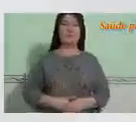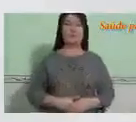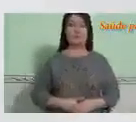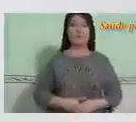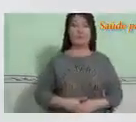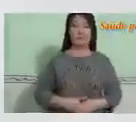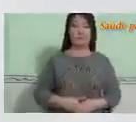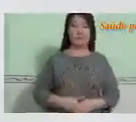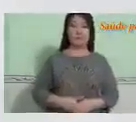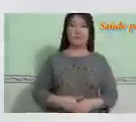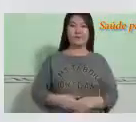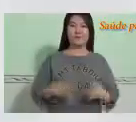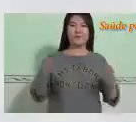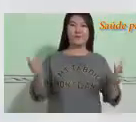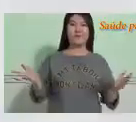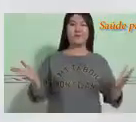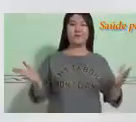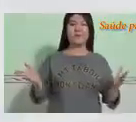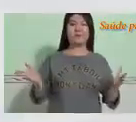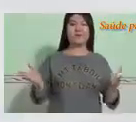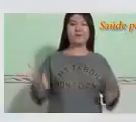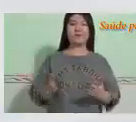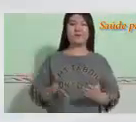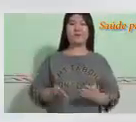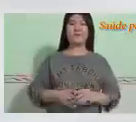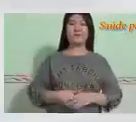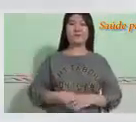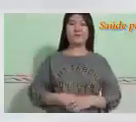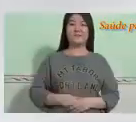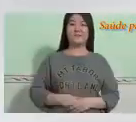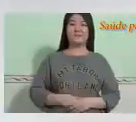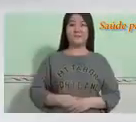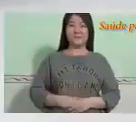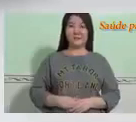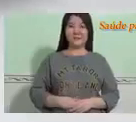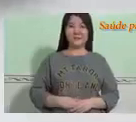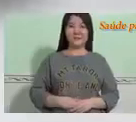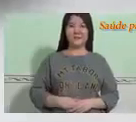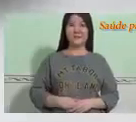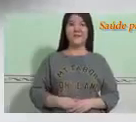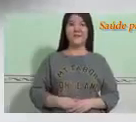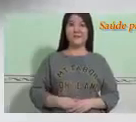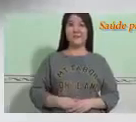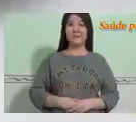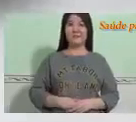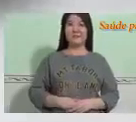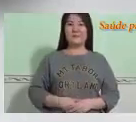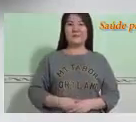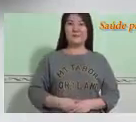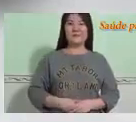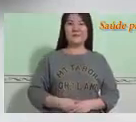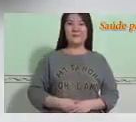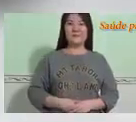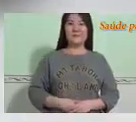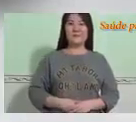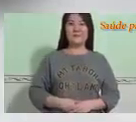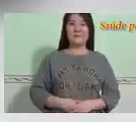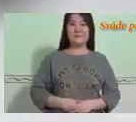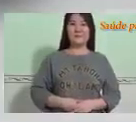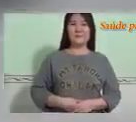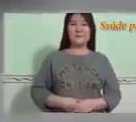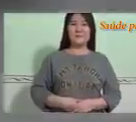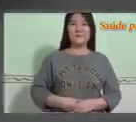Além disso, no caso dos sintomas serem persistentes ou serem percebidos sinais de gravidade, como dificuldade